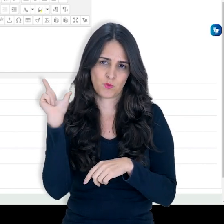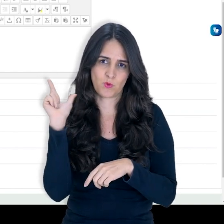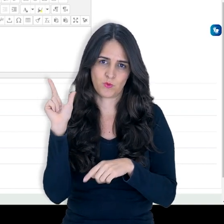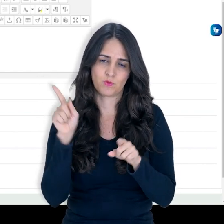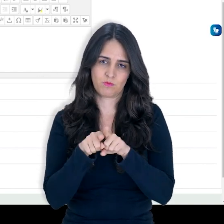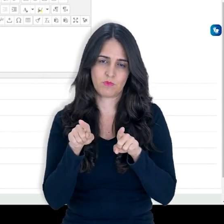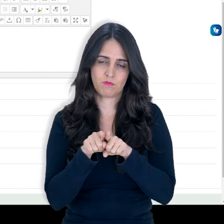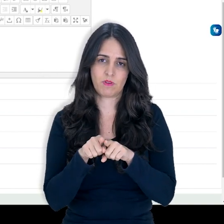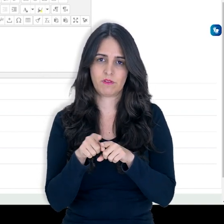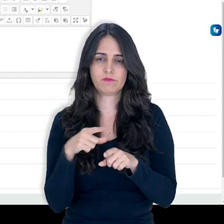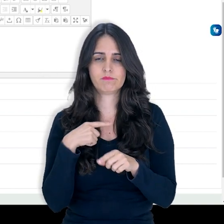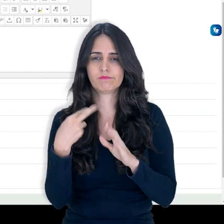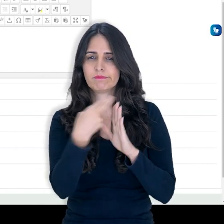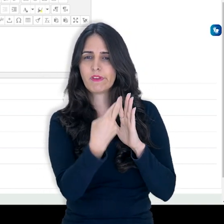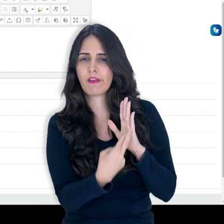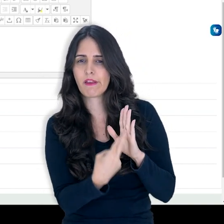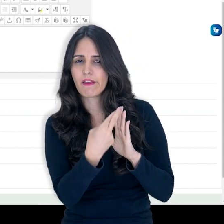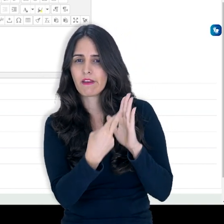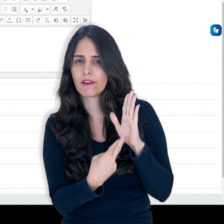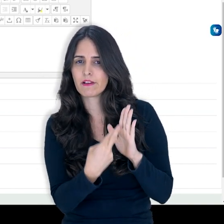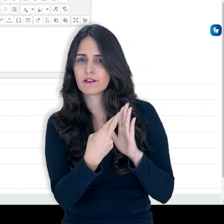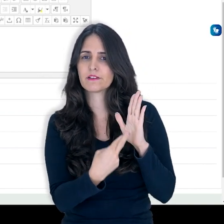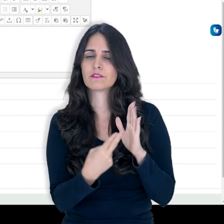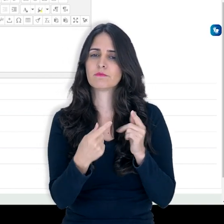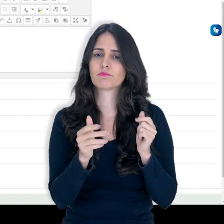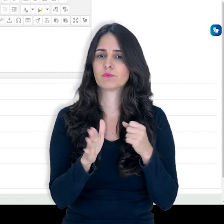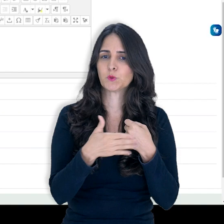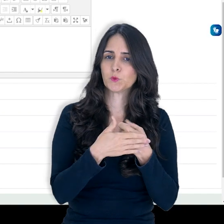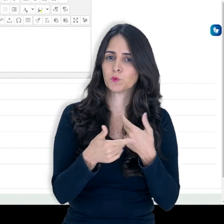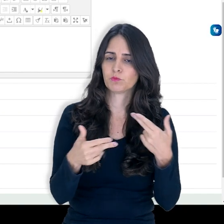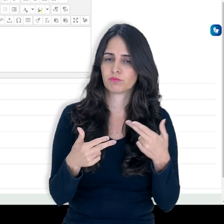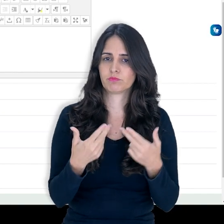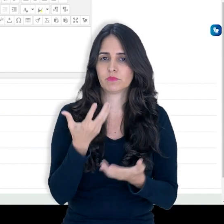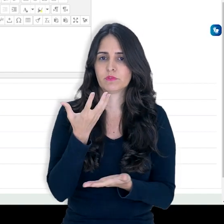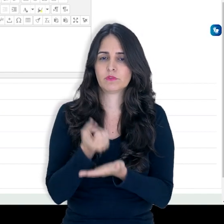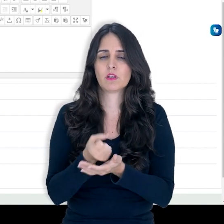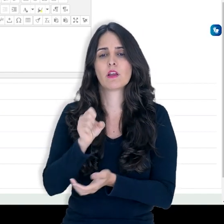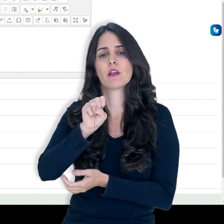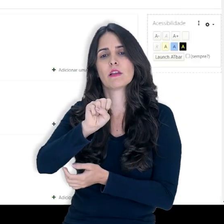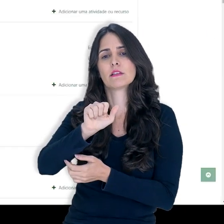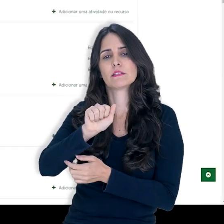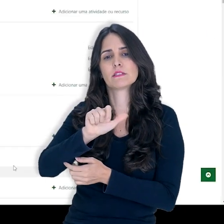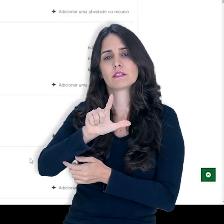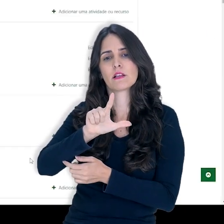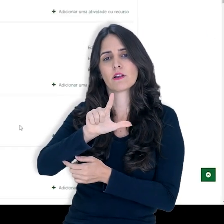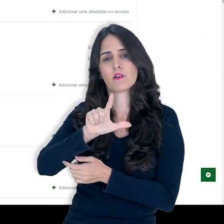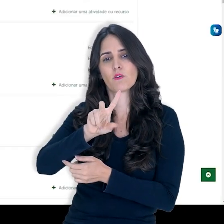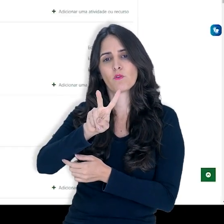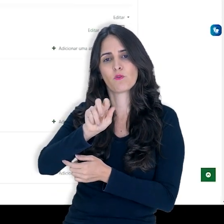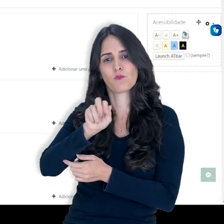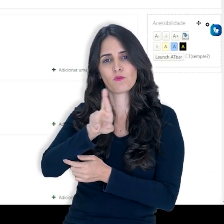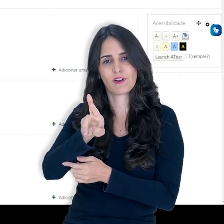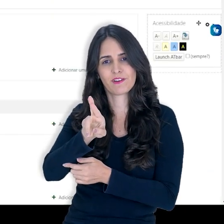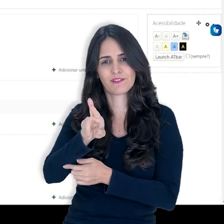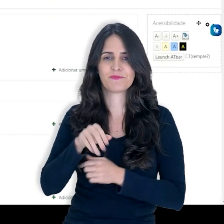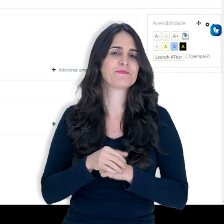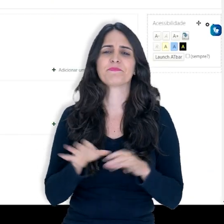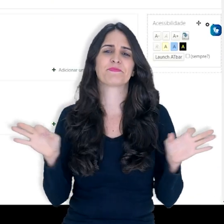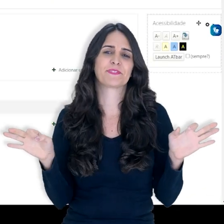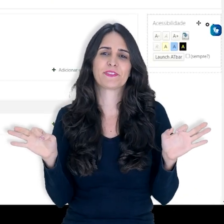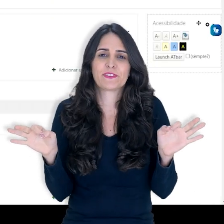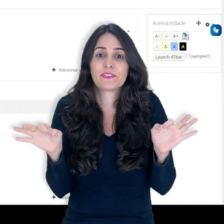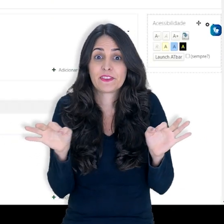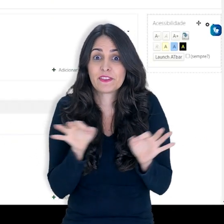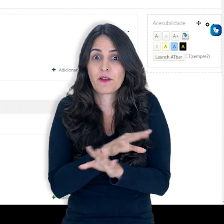de todos os recursos, restringir acesso, conclusão de atividade, salvar. E aqui está